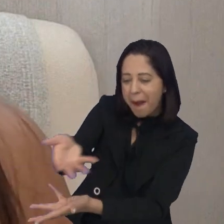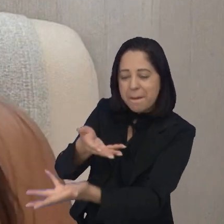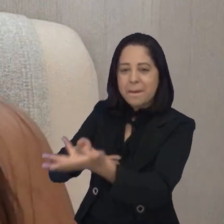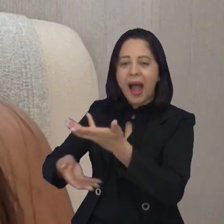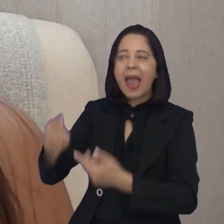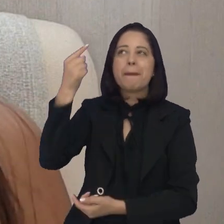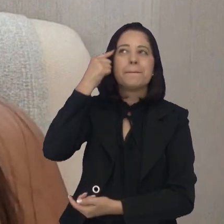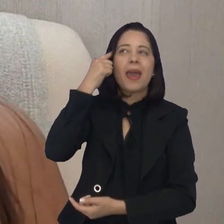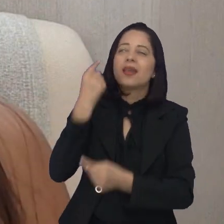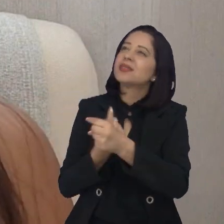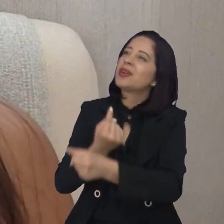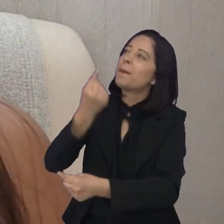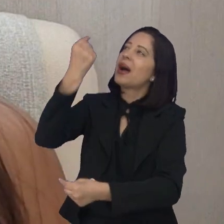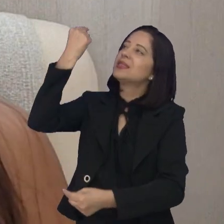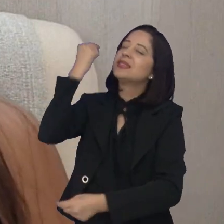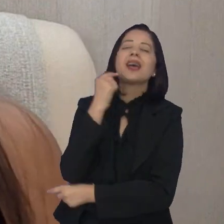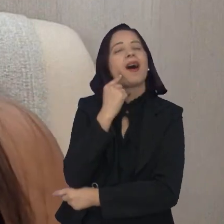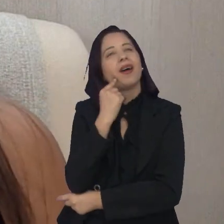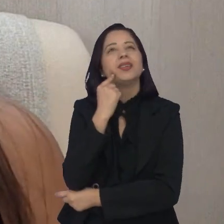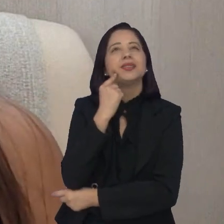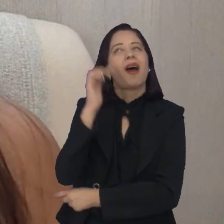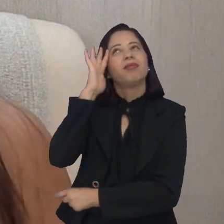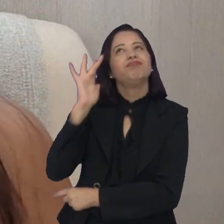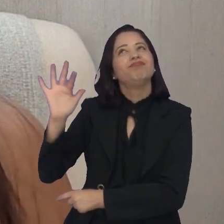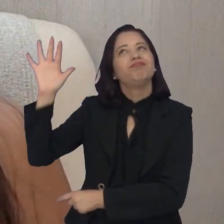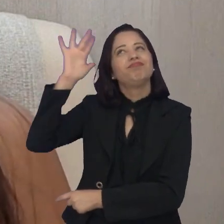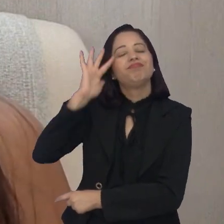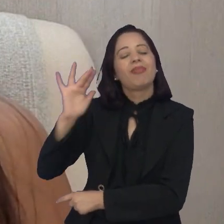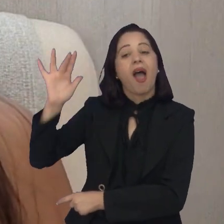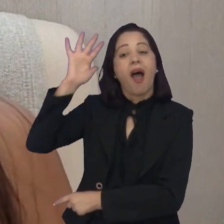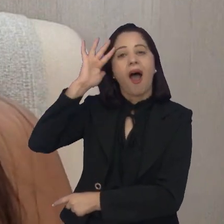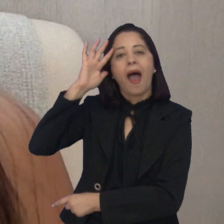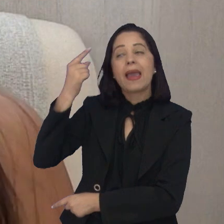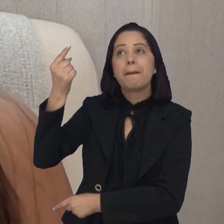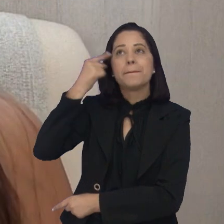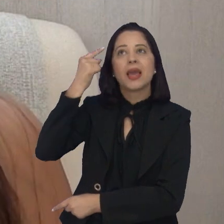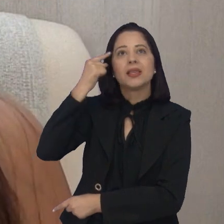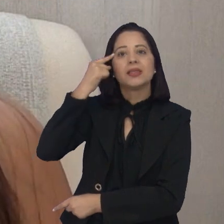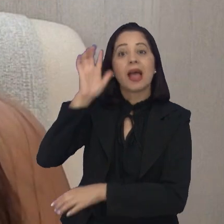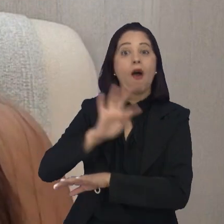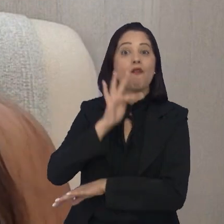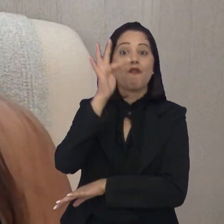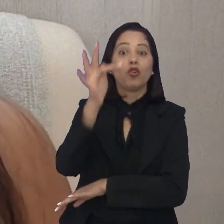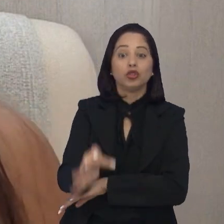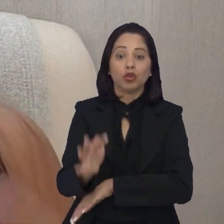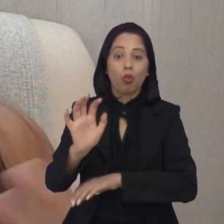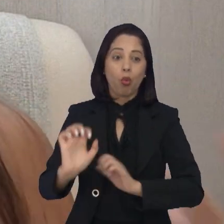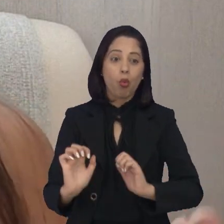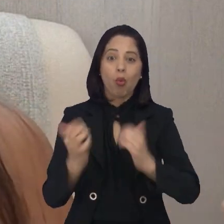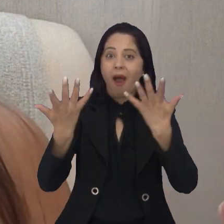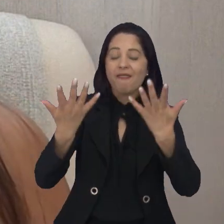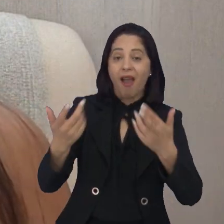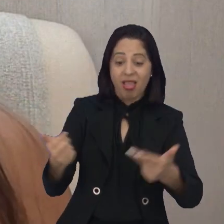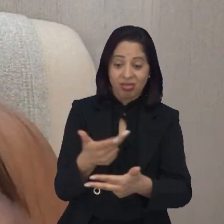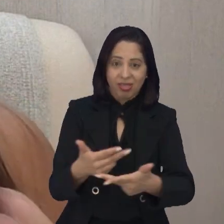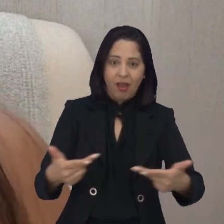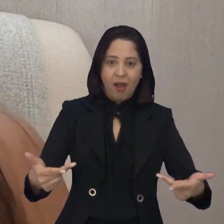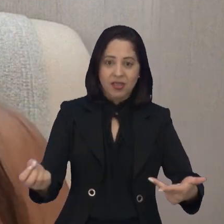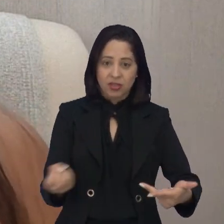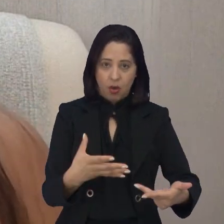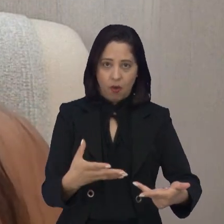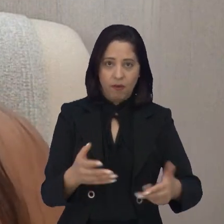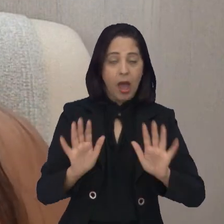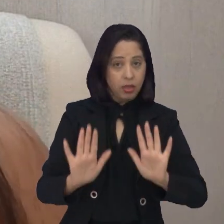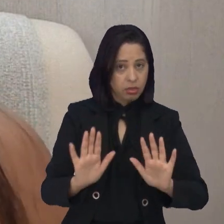a pensar coisas diferentes e até pensar em novos eventos, né, algo futuro. Então, sempre, a família